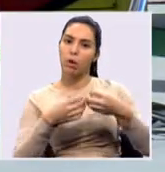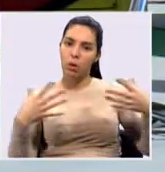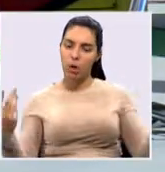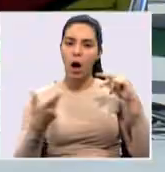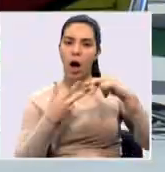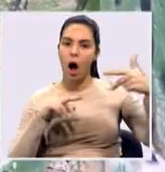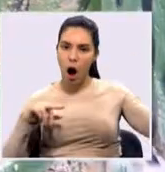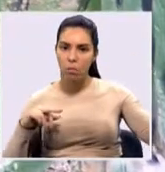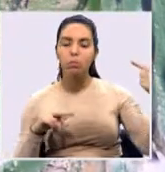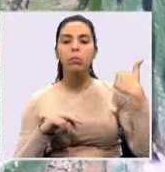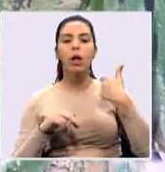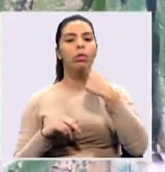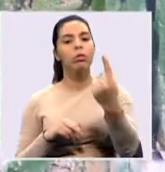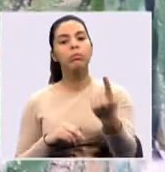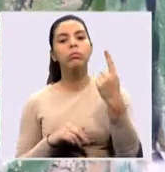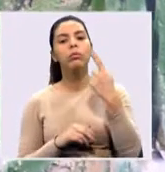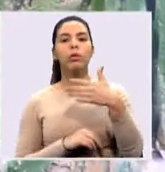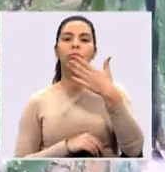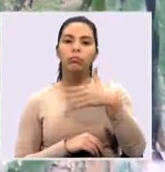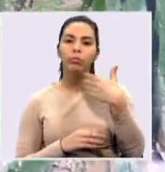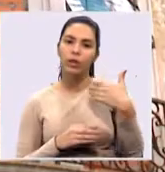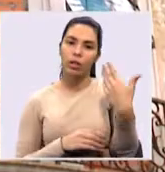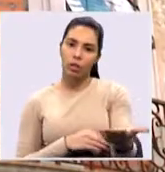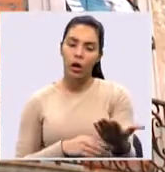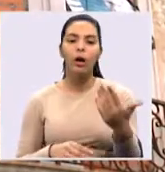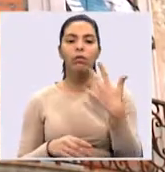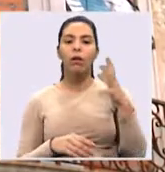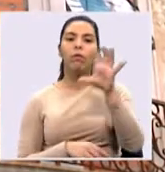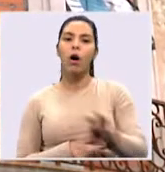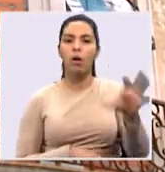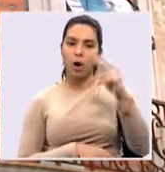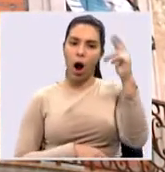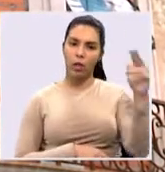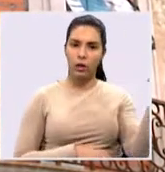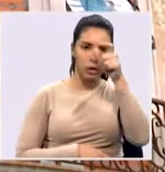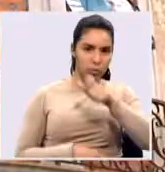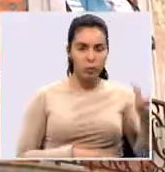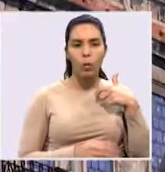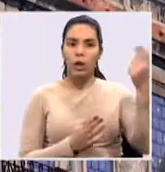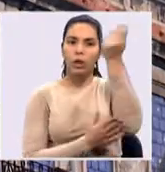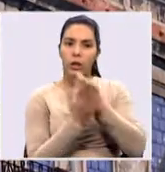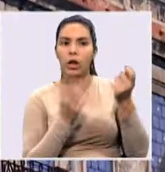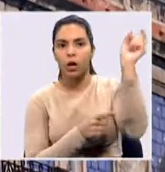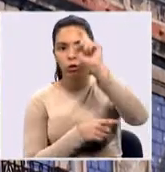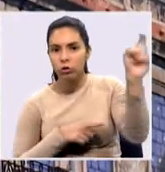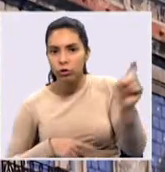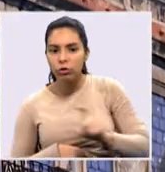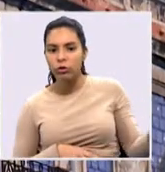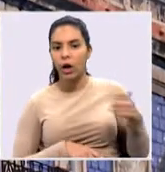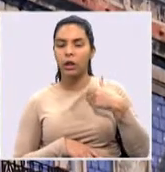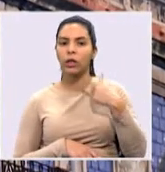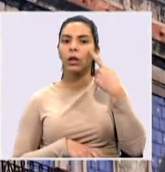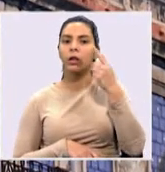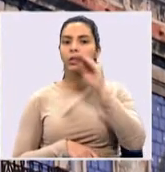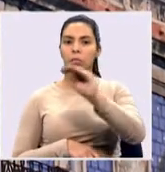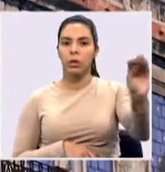arte urbana. As câmaras municipais disponibilizam meios e os artistas criam os seus próprios murais. O objetivo é chamar a atenção